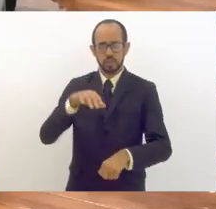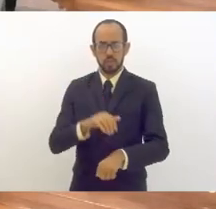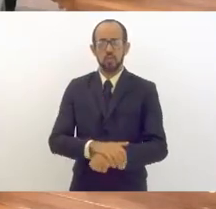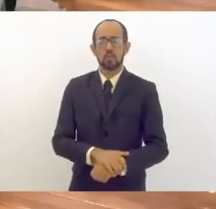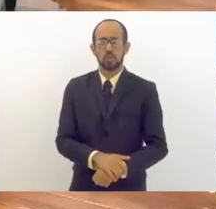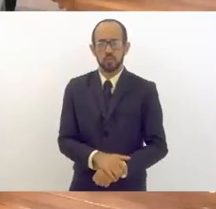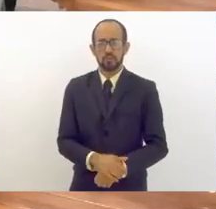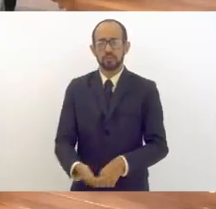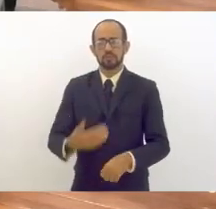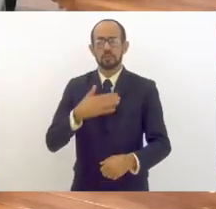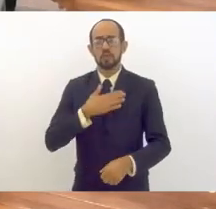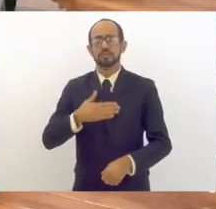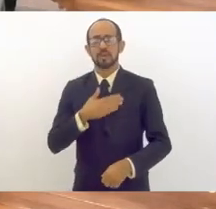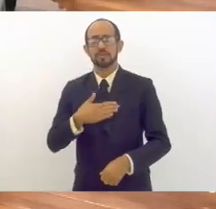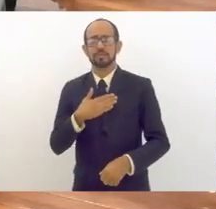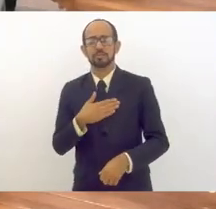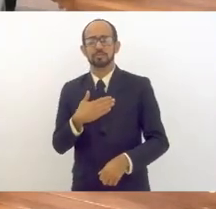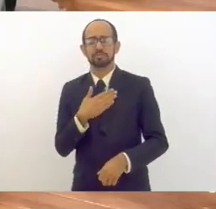Eu queria